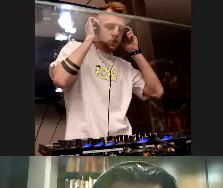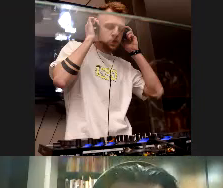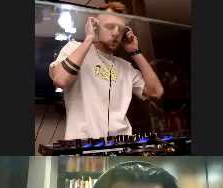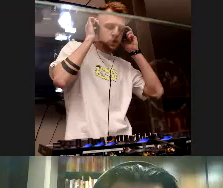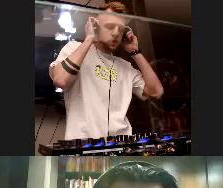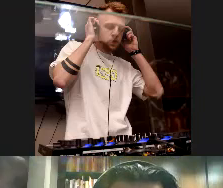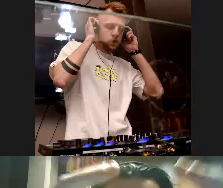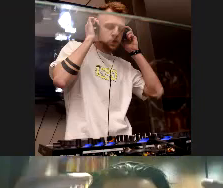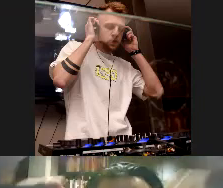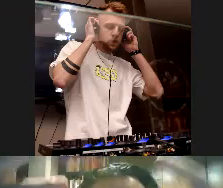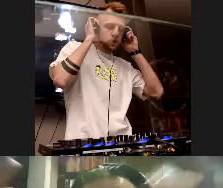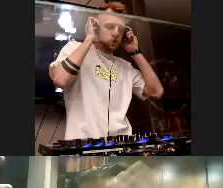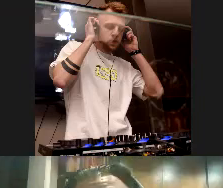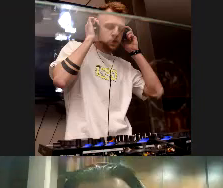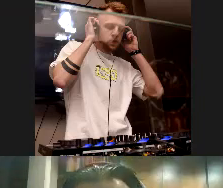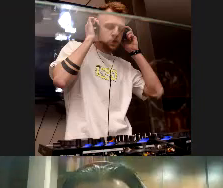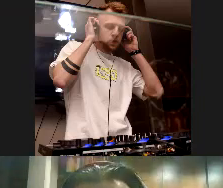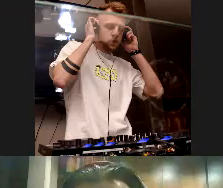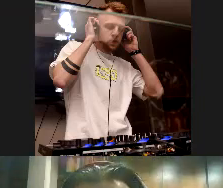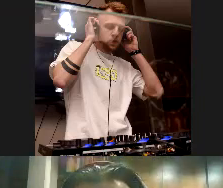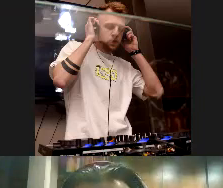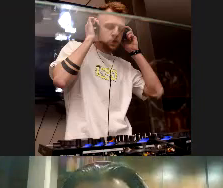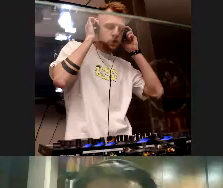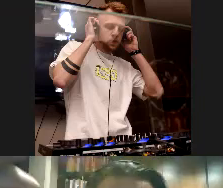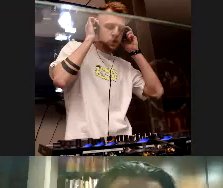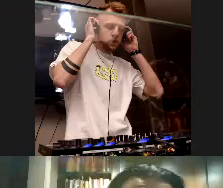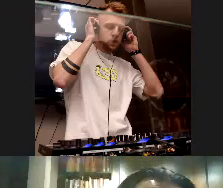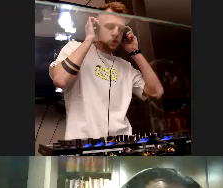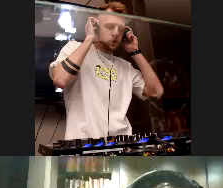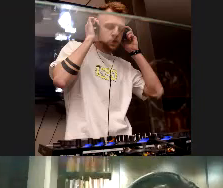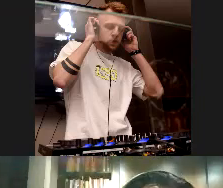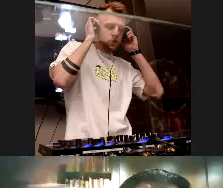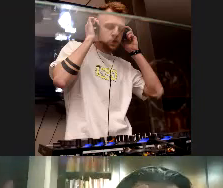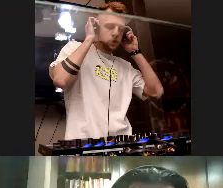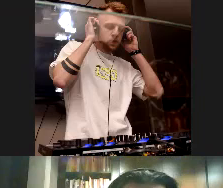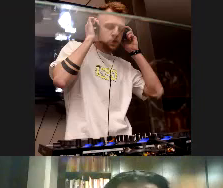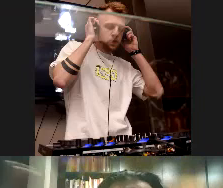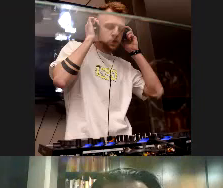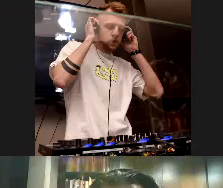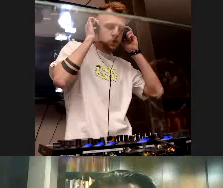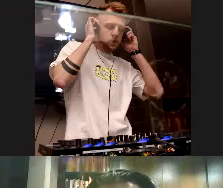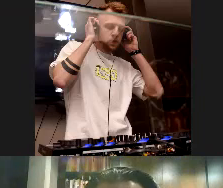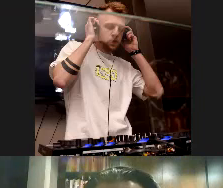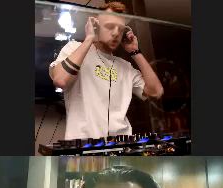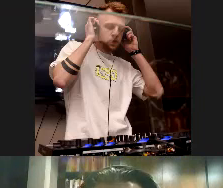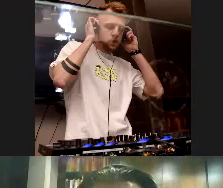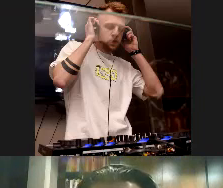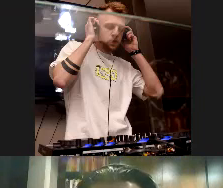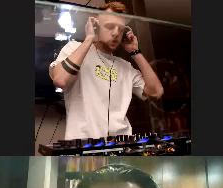rio. Toda cidade tem um rio. E esse rio é o que sustenta aquela malha